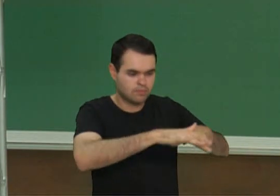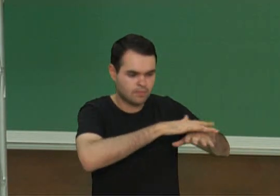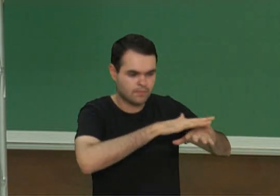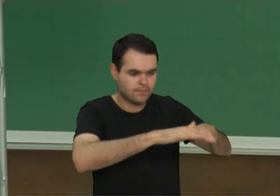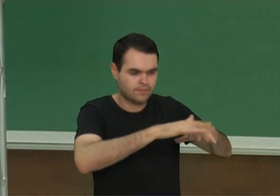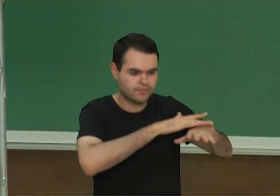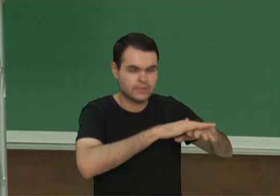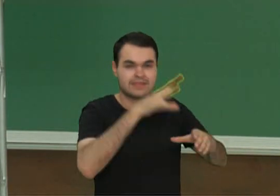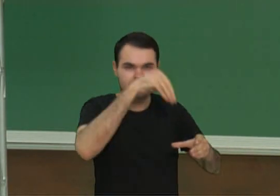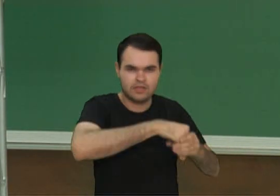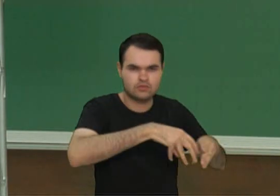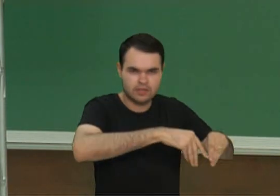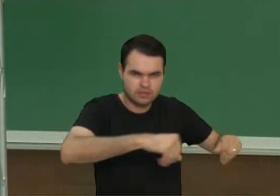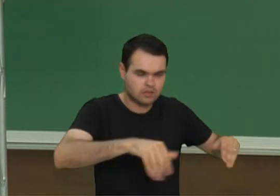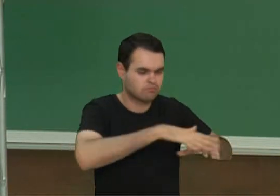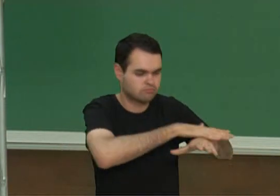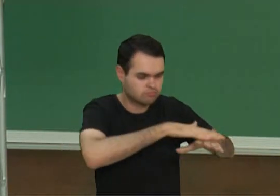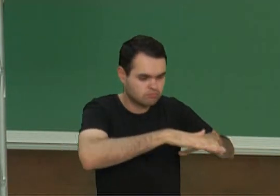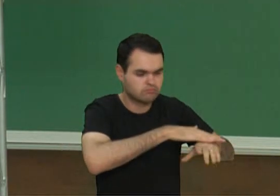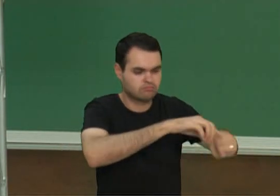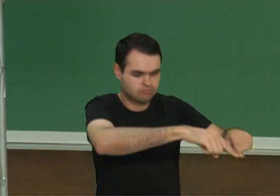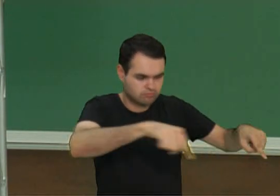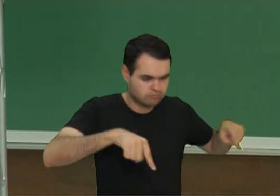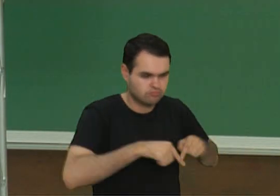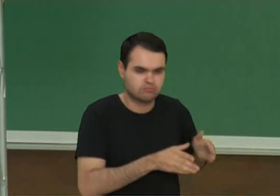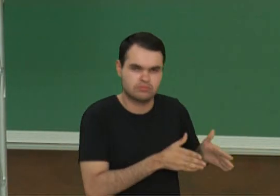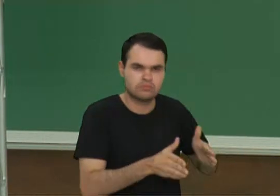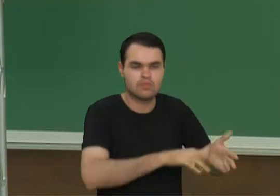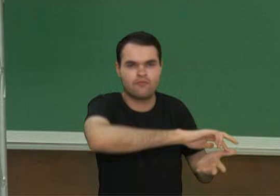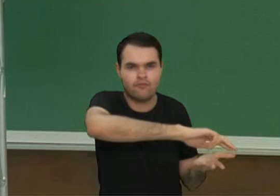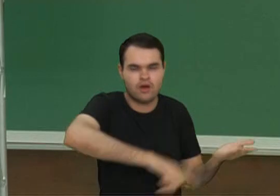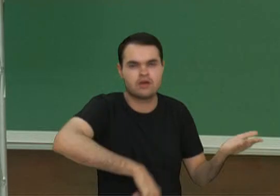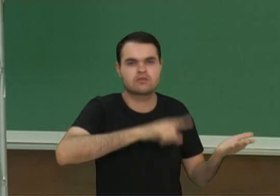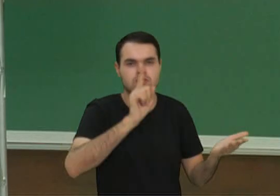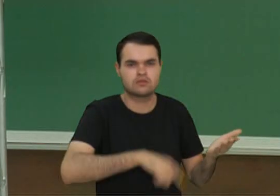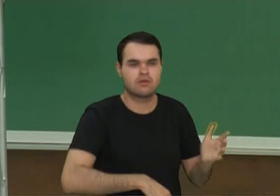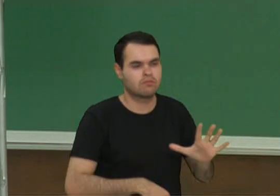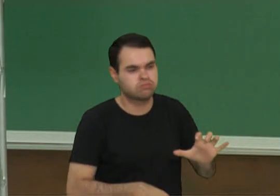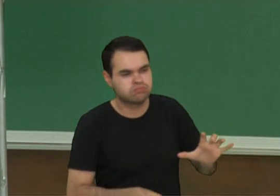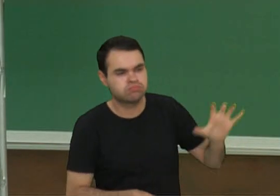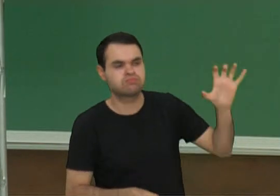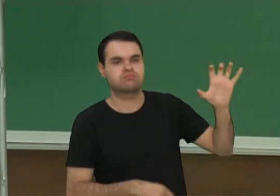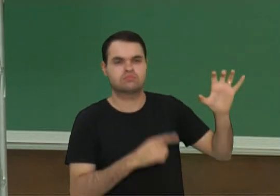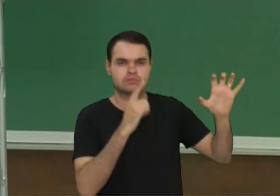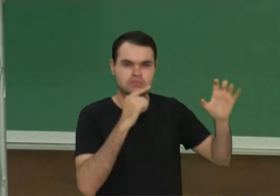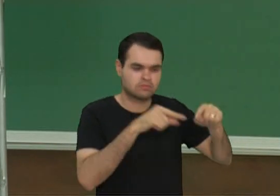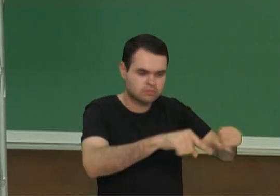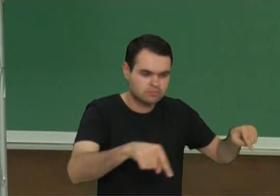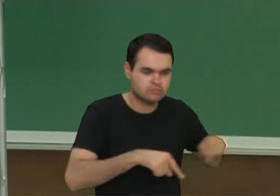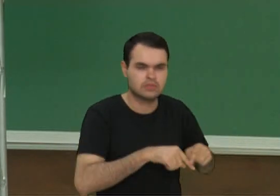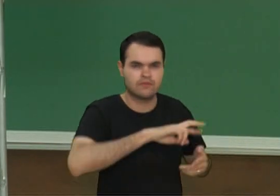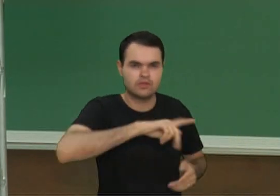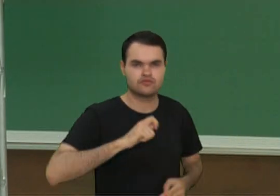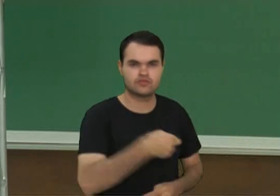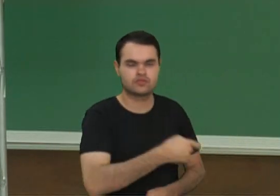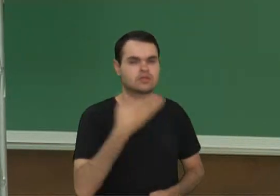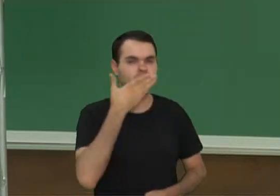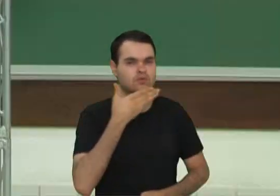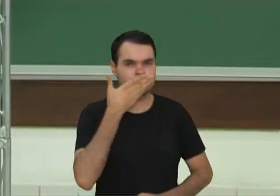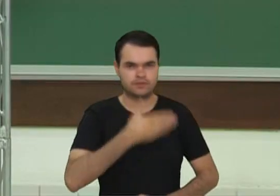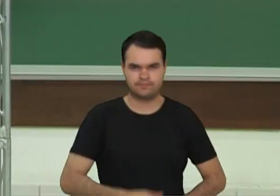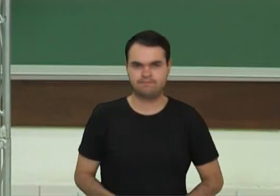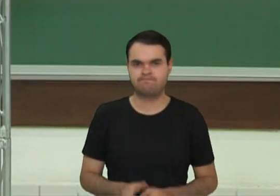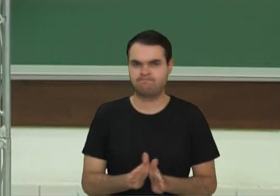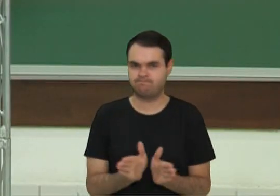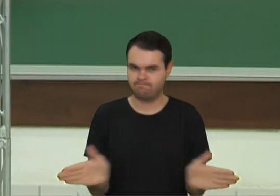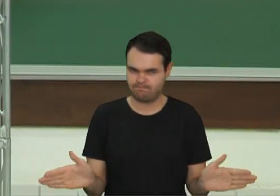subsolo, bem como a água que se encontra na atmosfera no estado gasoso, nós vamos caracterizar essa água como sendo água doce.